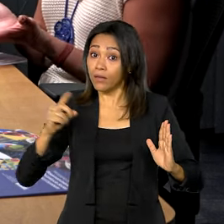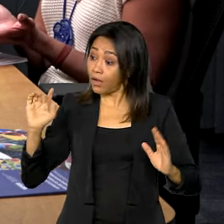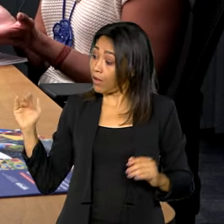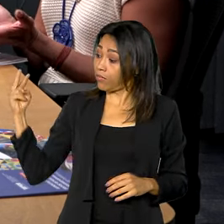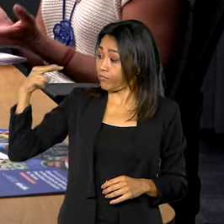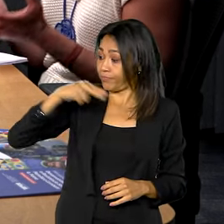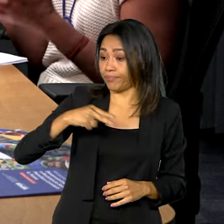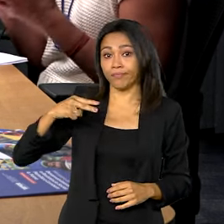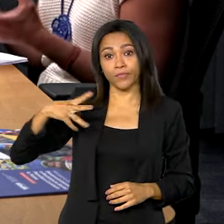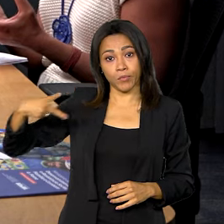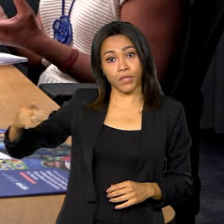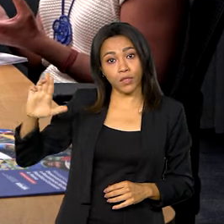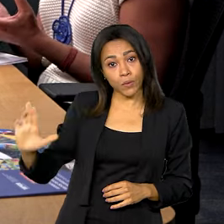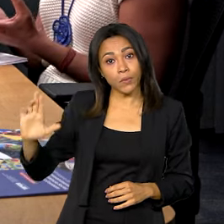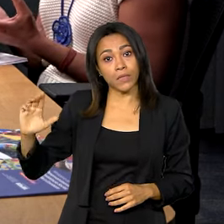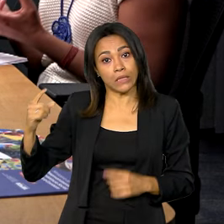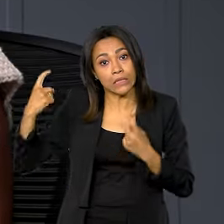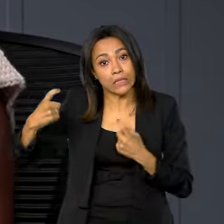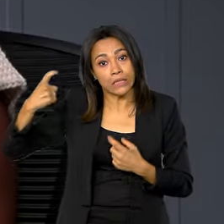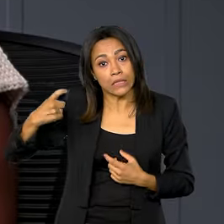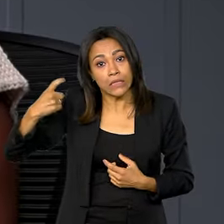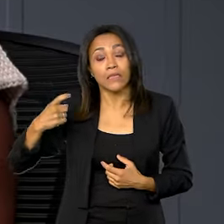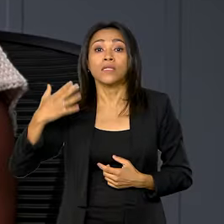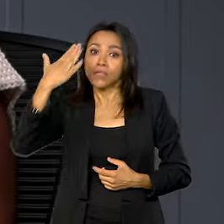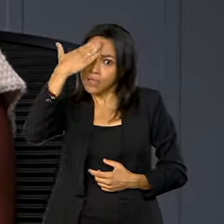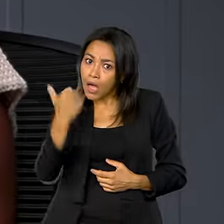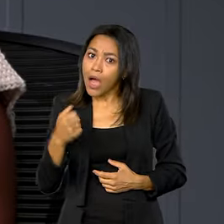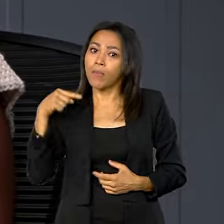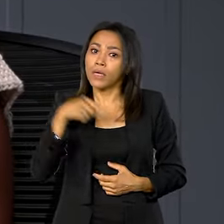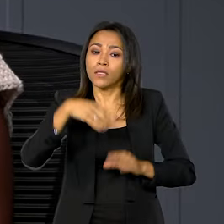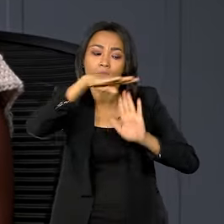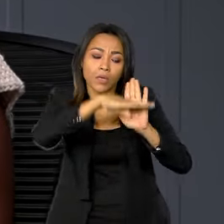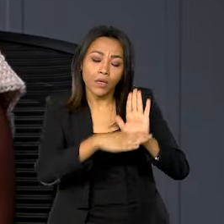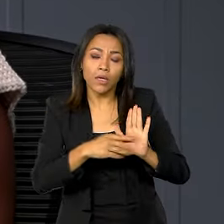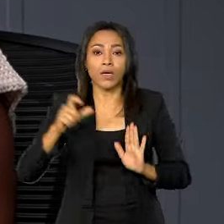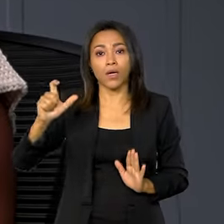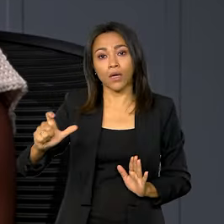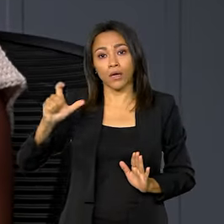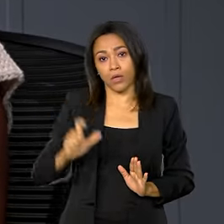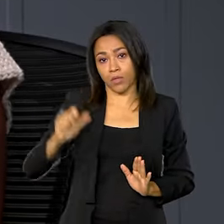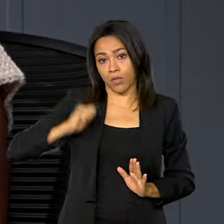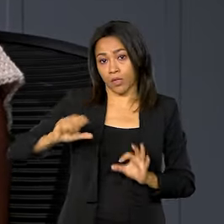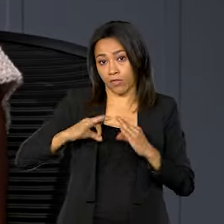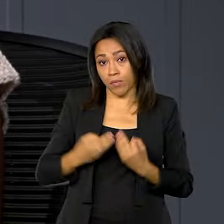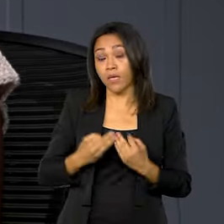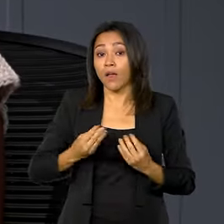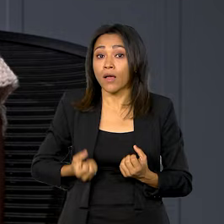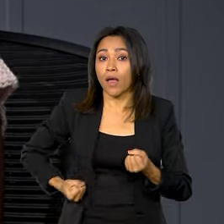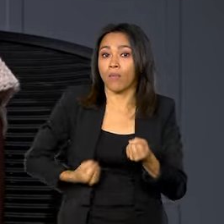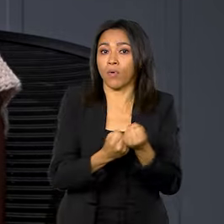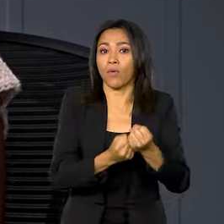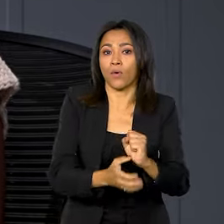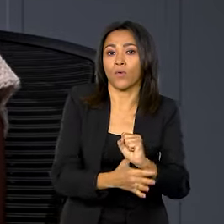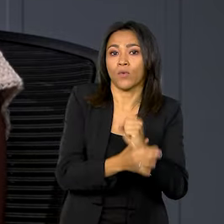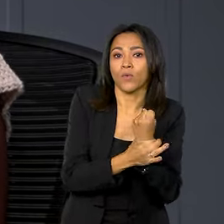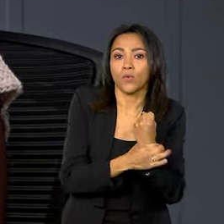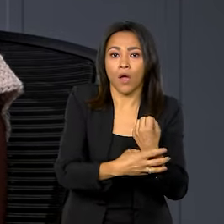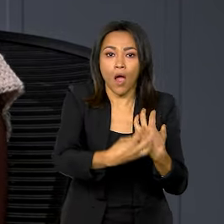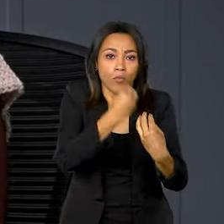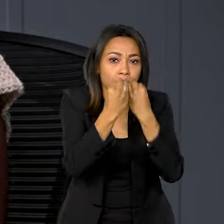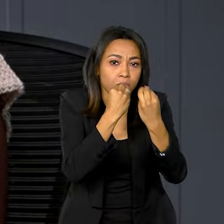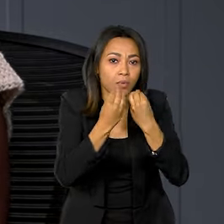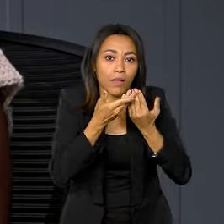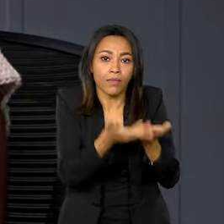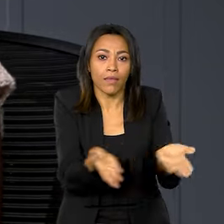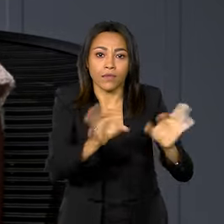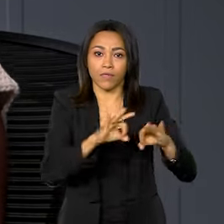foi do presidente Lula então nós sabemos muito o quanto que o programa Bolsa Família ele fortalece a segurança alimentar dessas